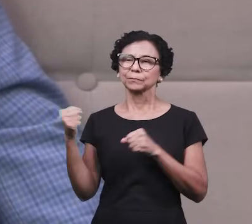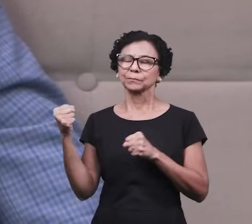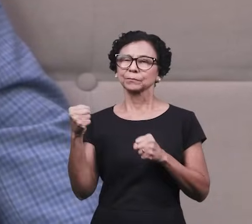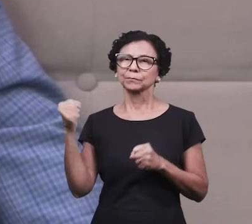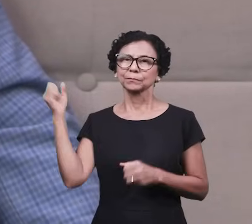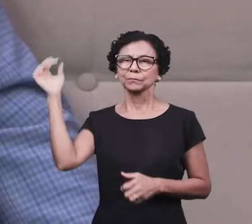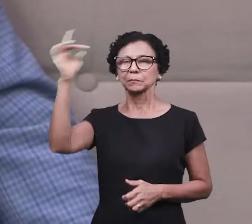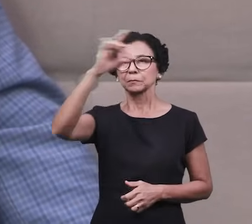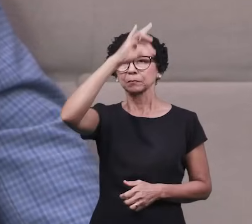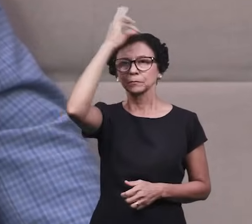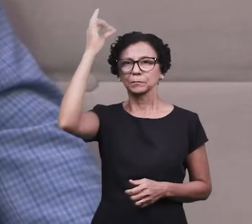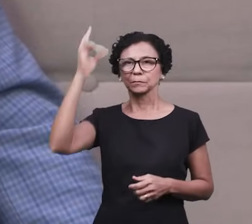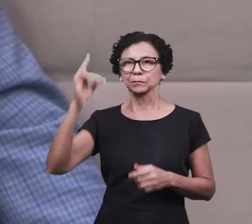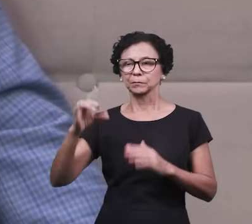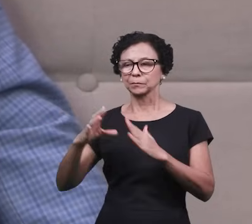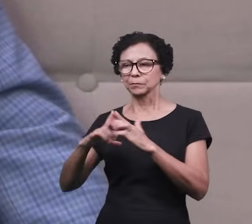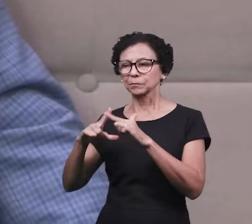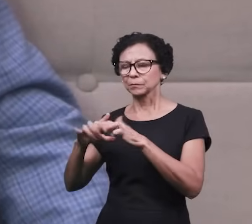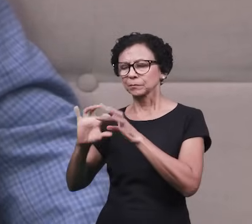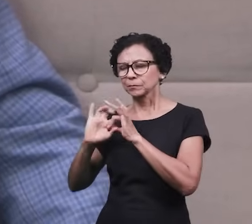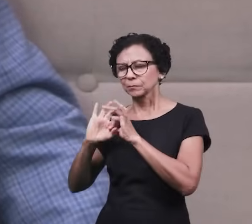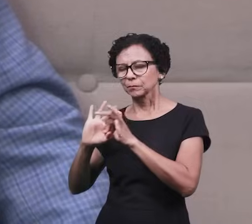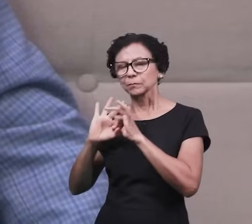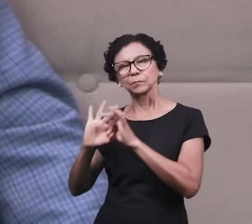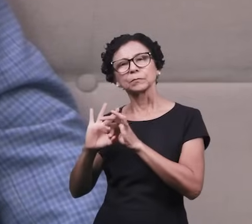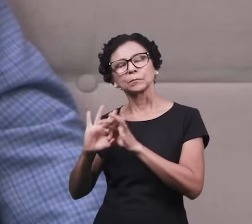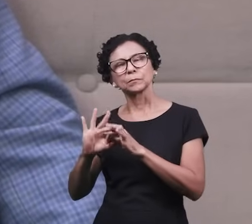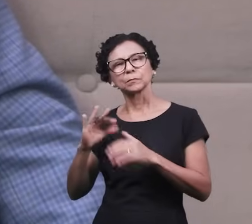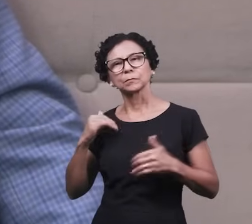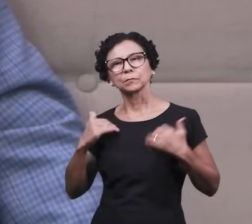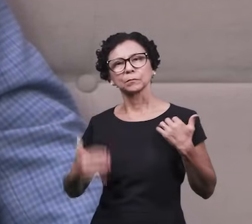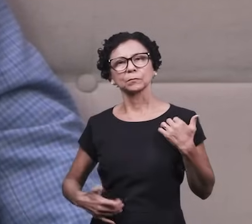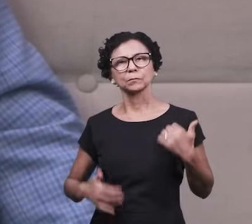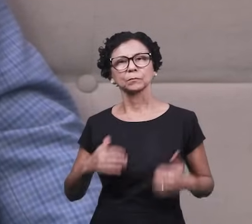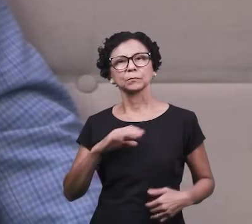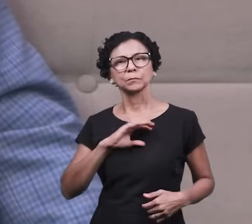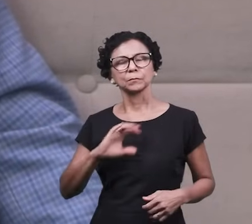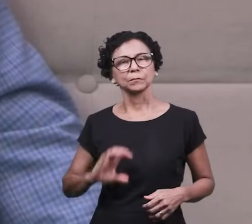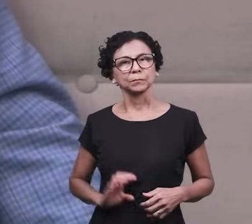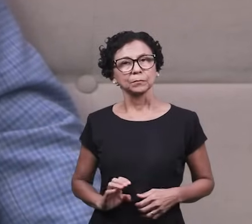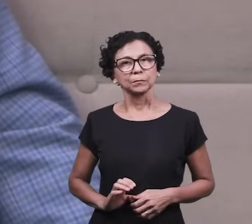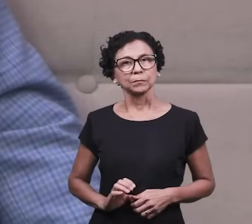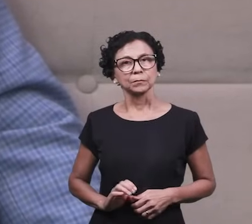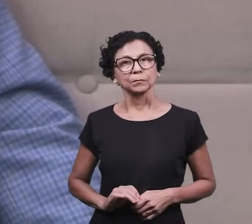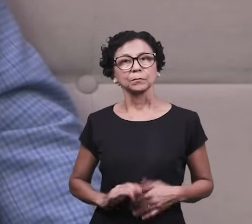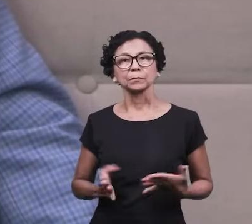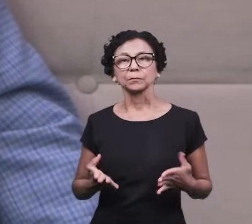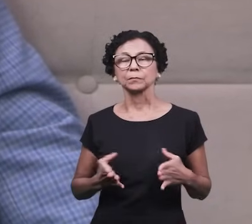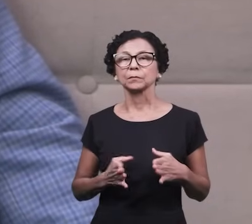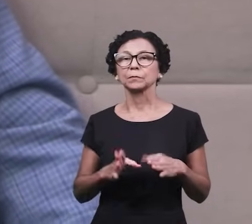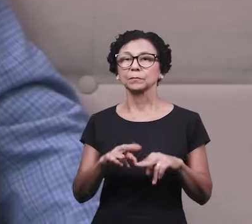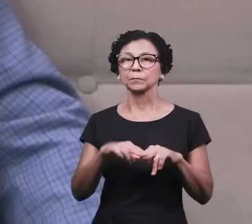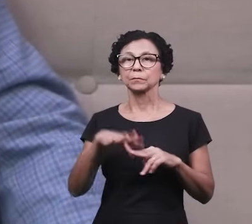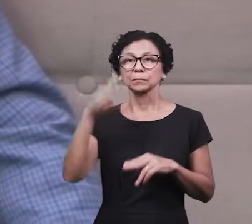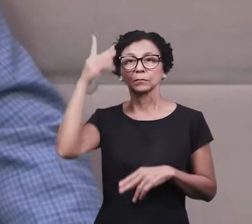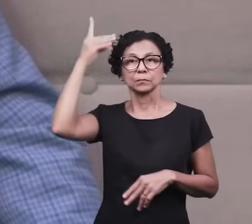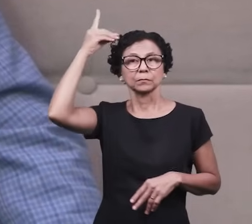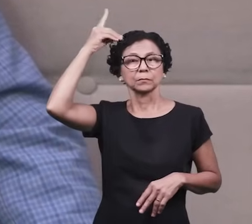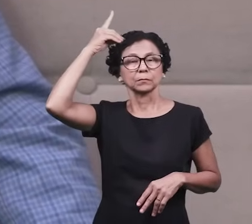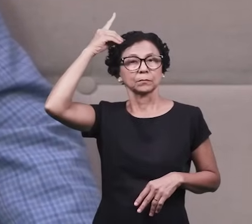Santo, na comunhão do corpo, especialmente através dos dons